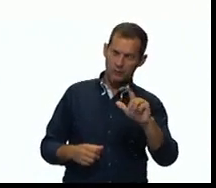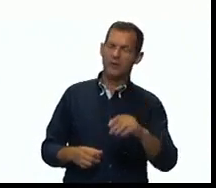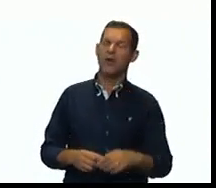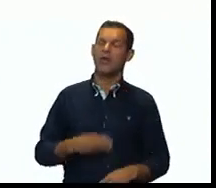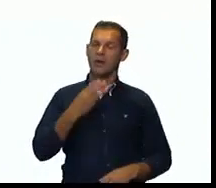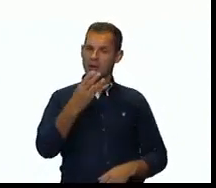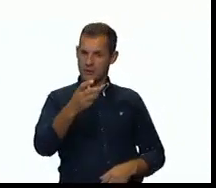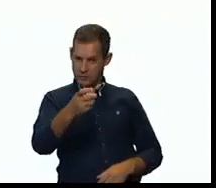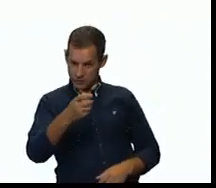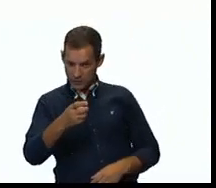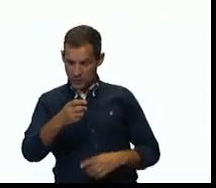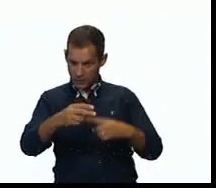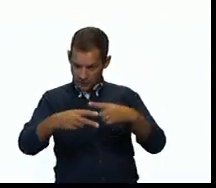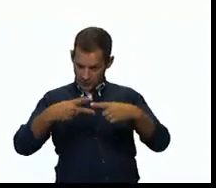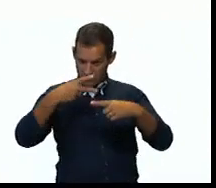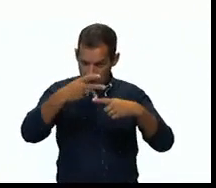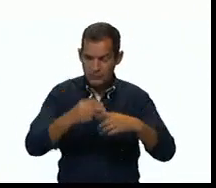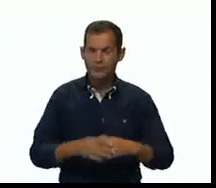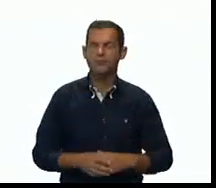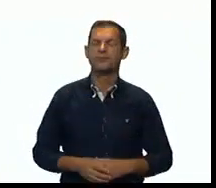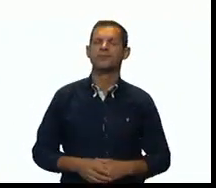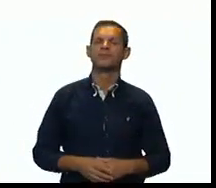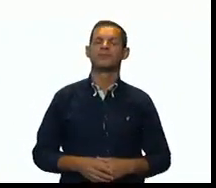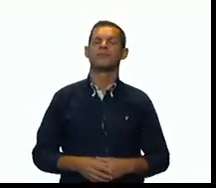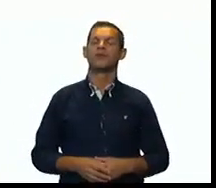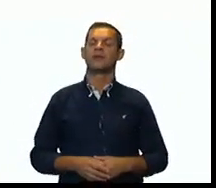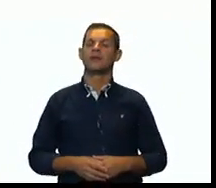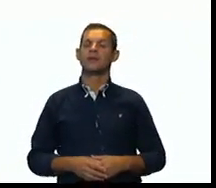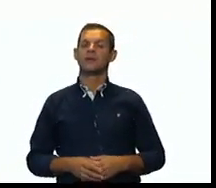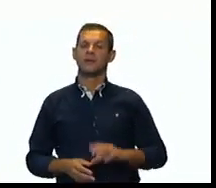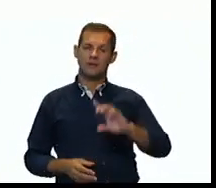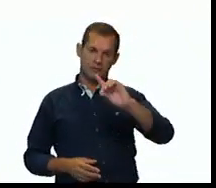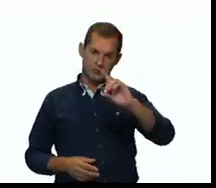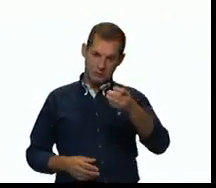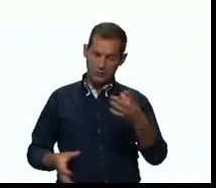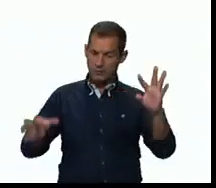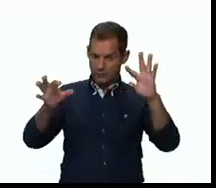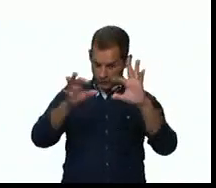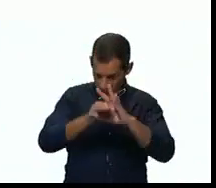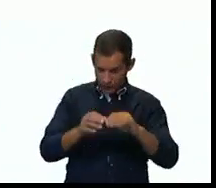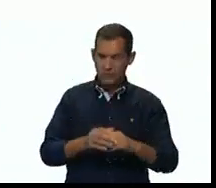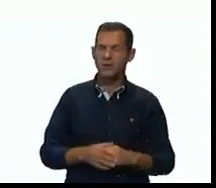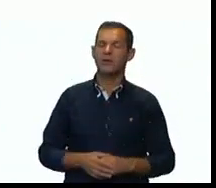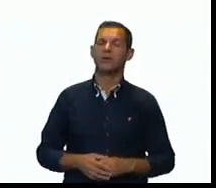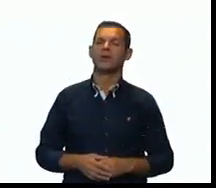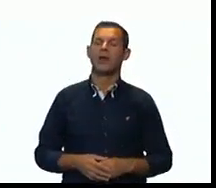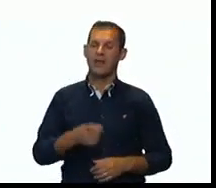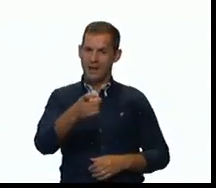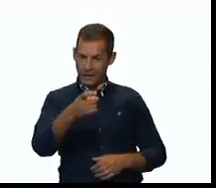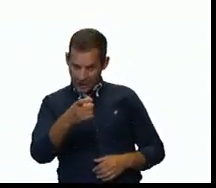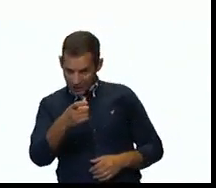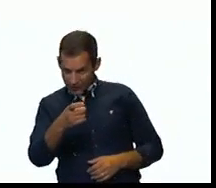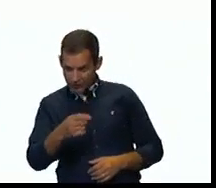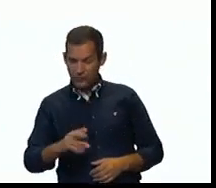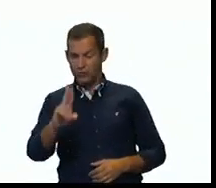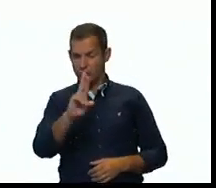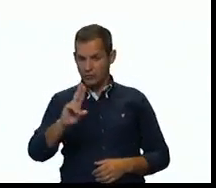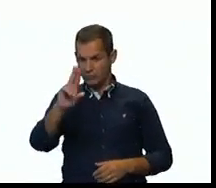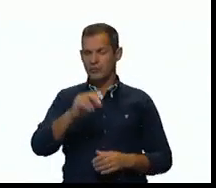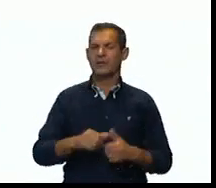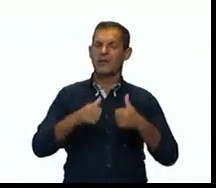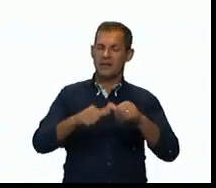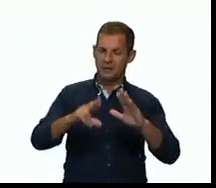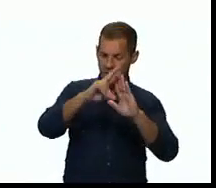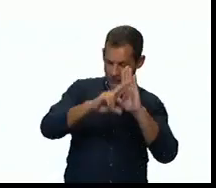de 3x ao quadrado dx, porque eu estou integrando em relação a x. Utilizando